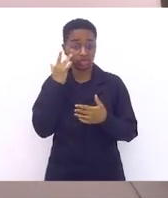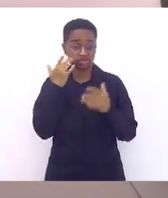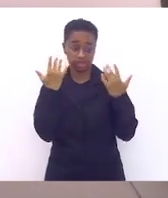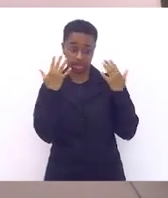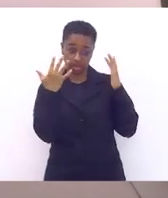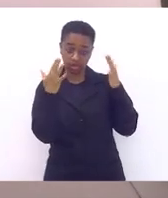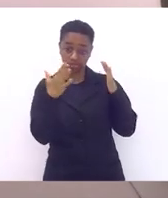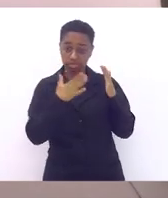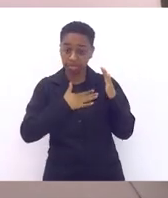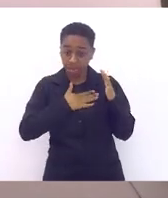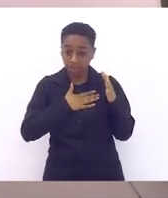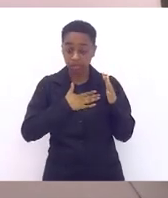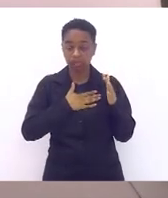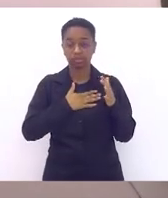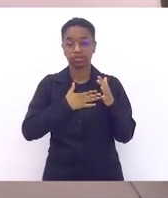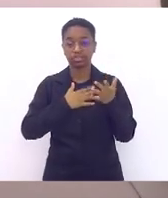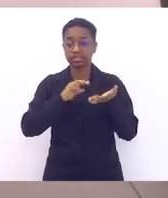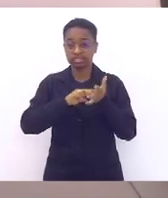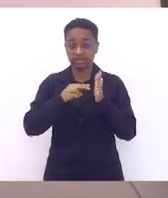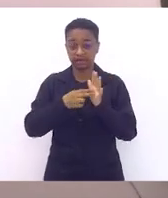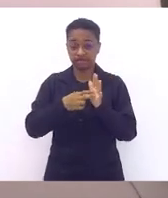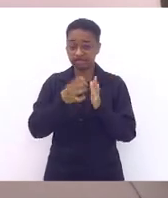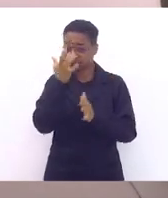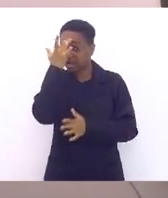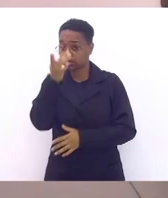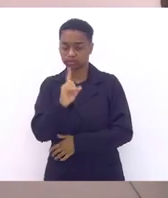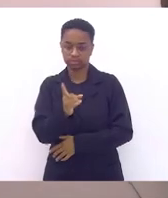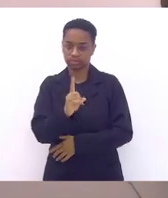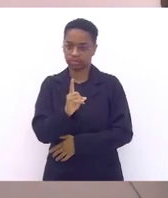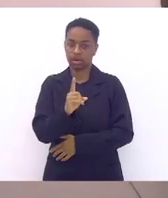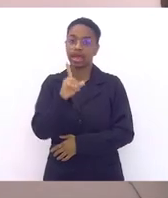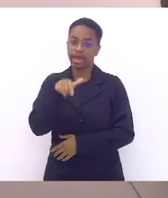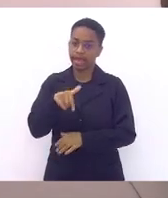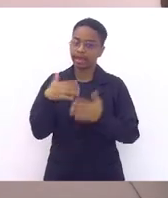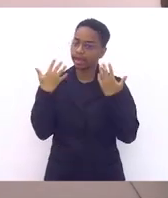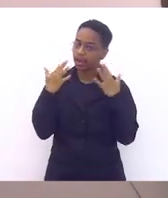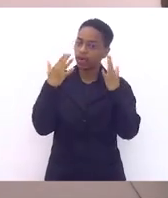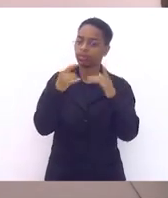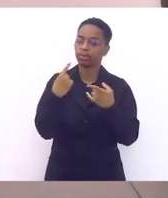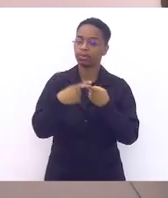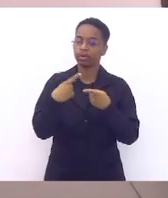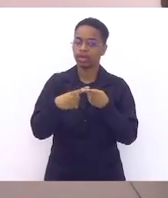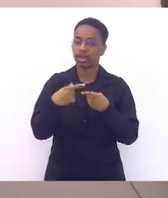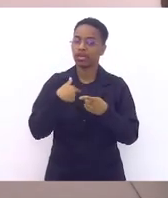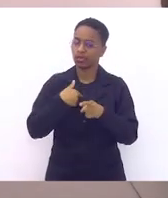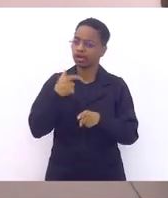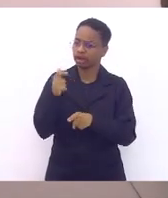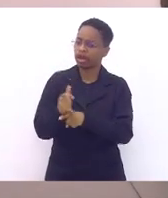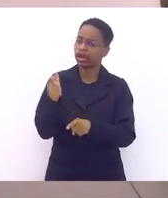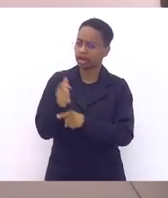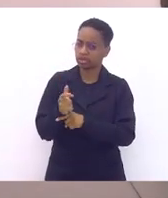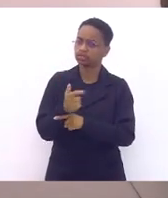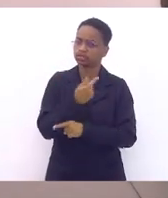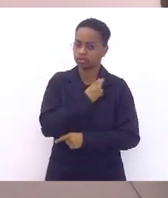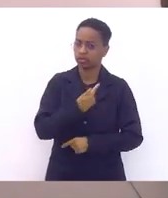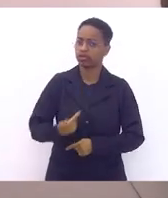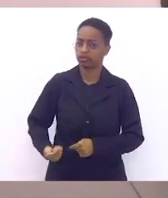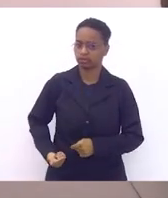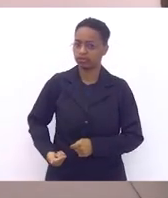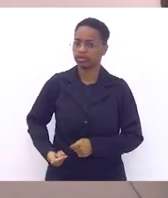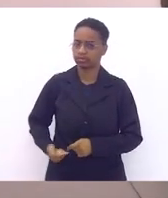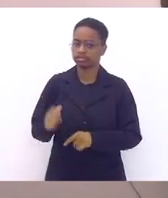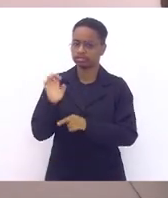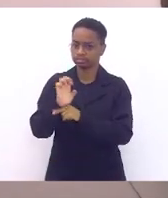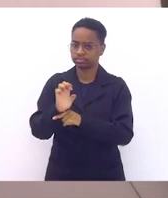um elogio feito por mim não é um elogio fácil. É um elogio de quem faz críticas duras, né, ao governo